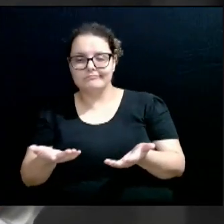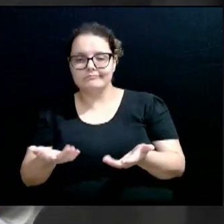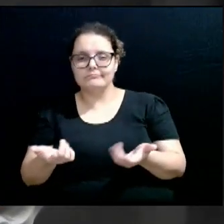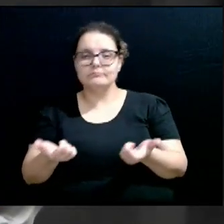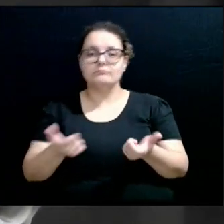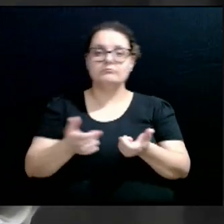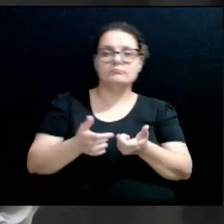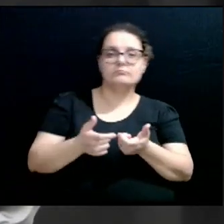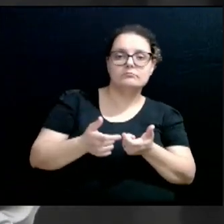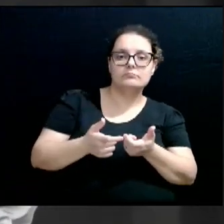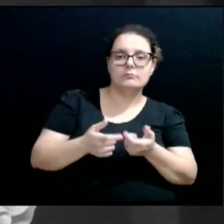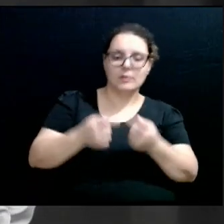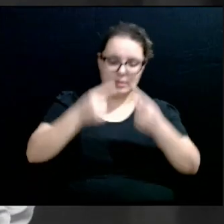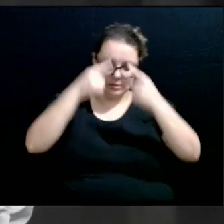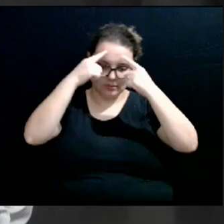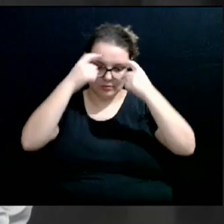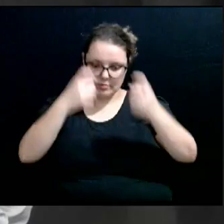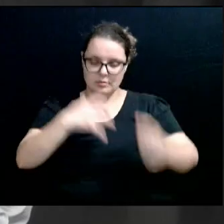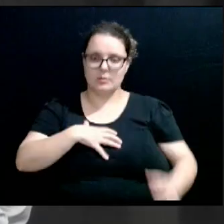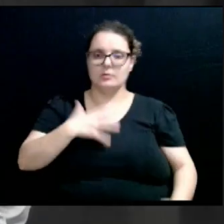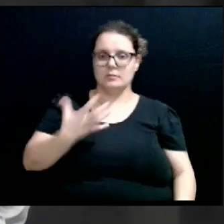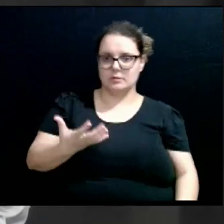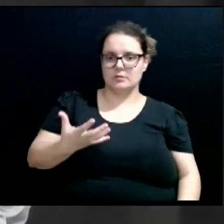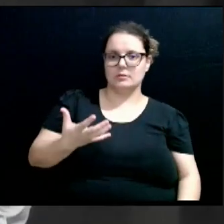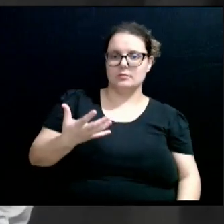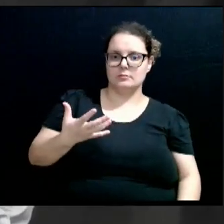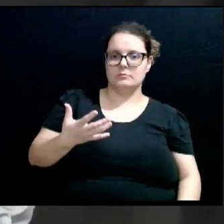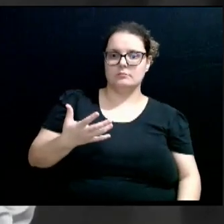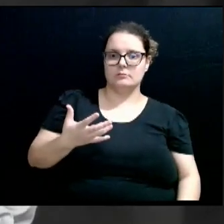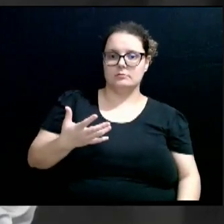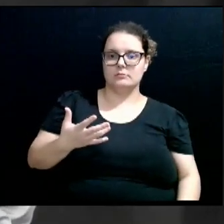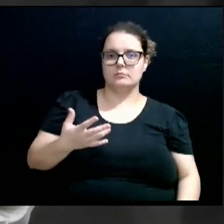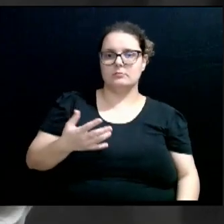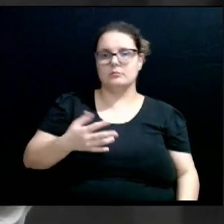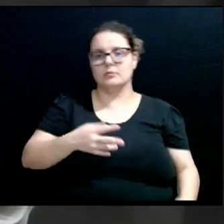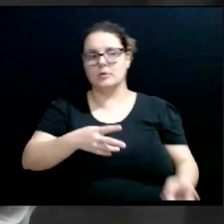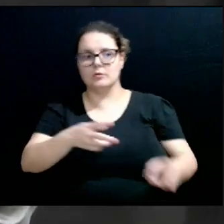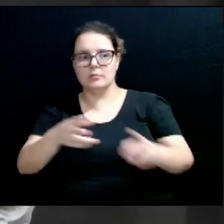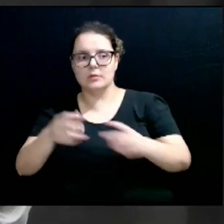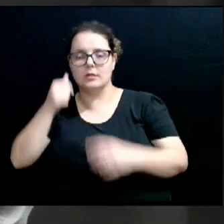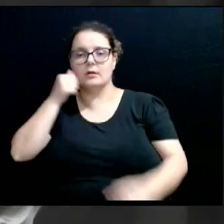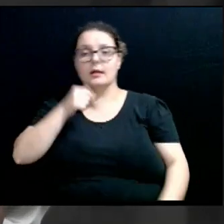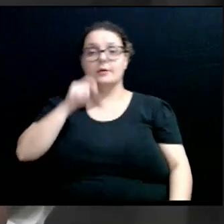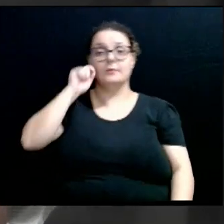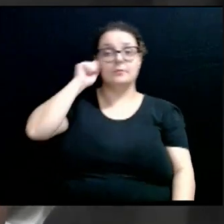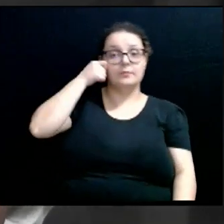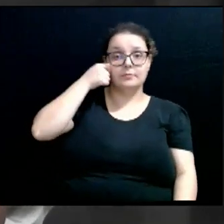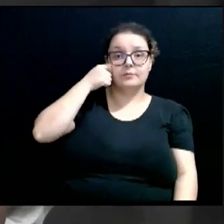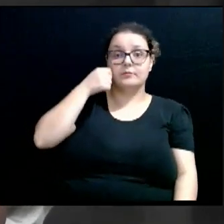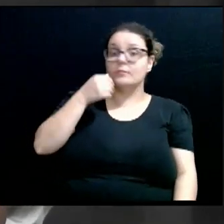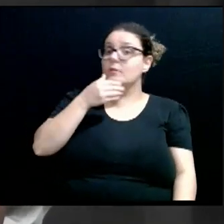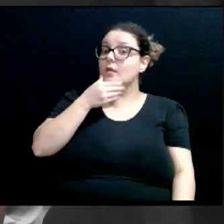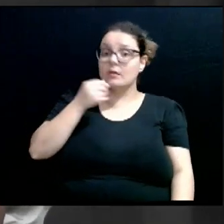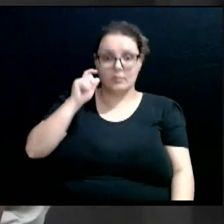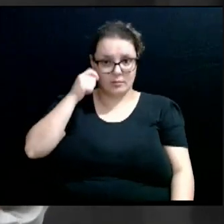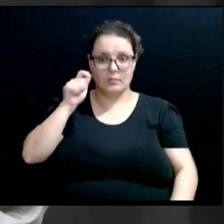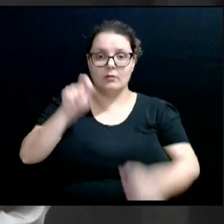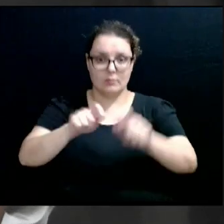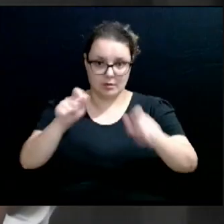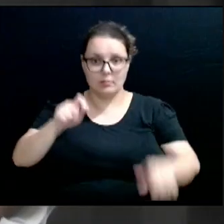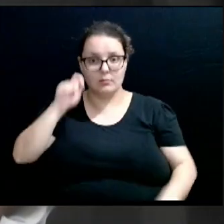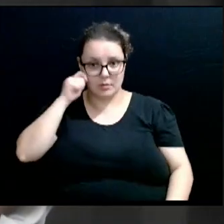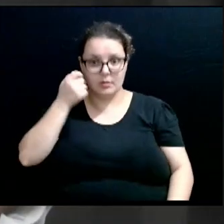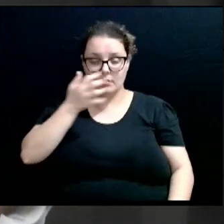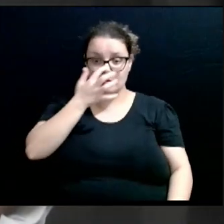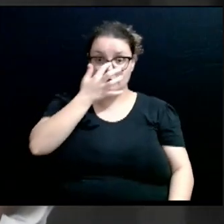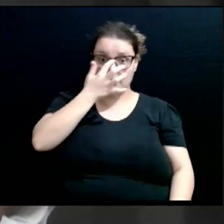violento essa forma com que olham para a mulher negra, para o homem negro, para a pessoa negra, num cargo